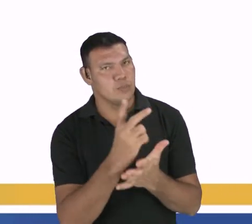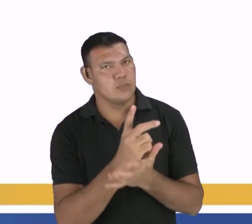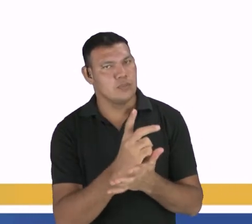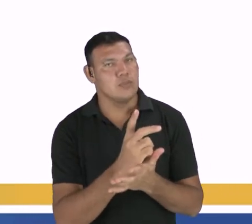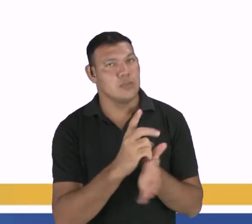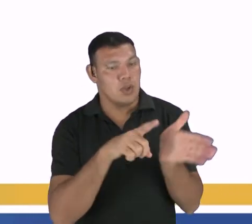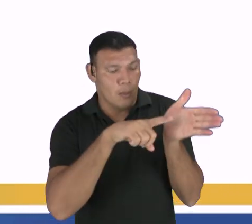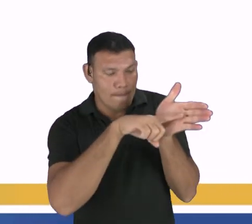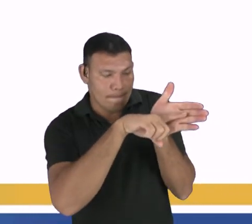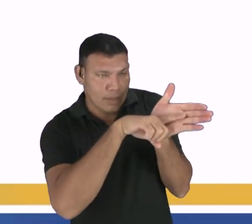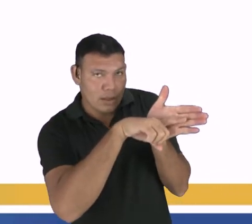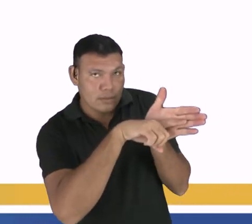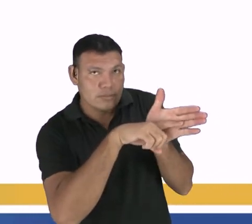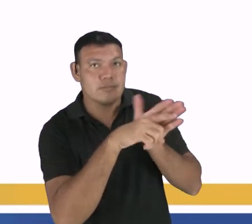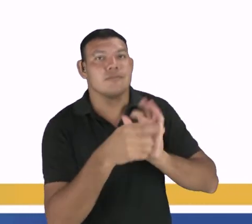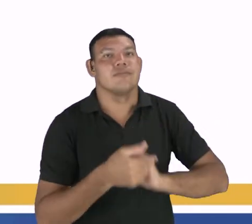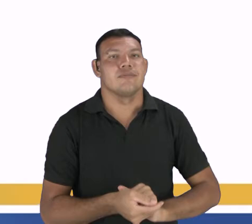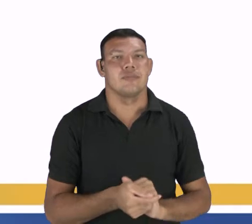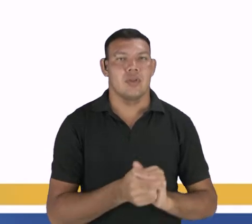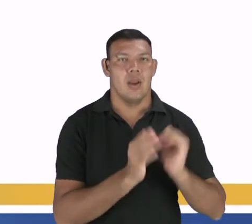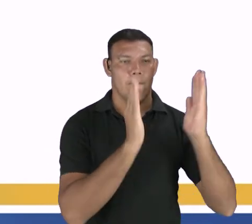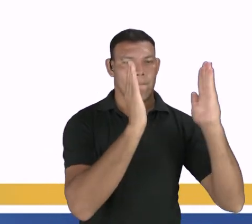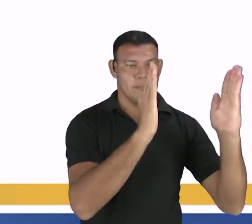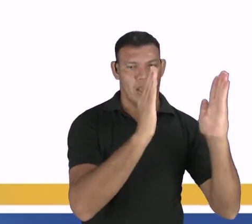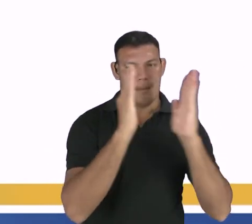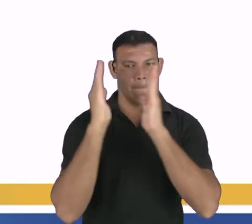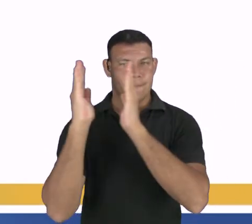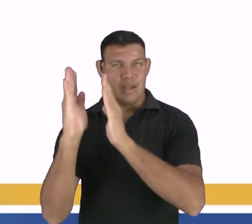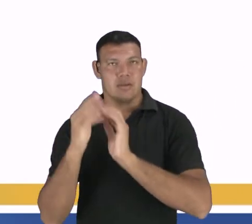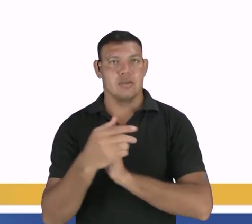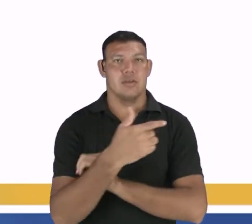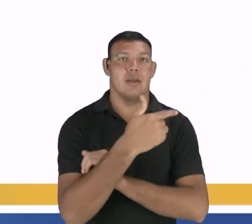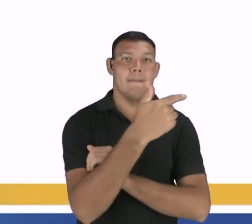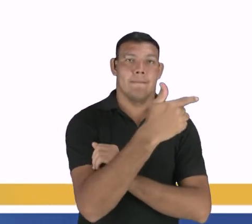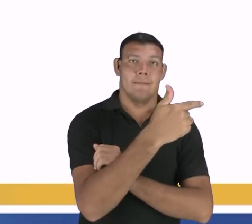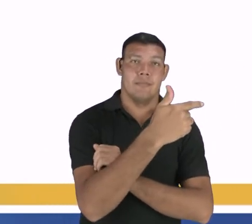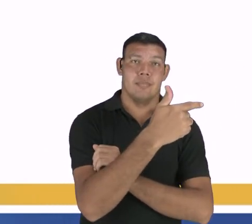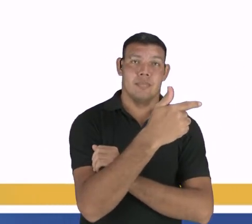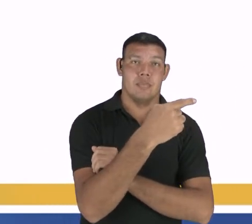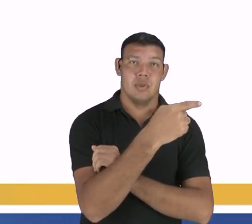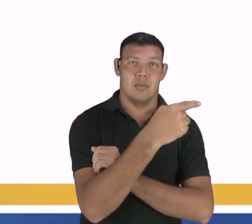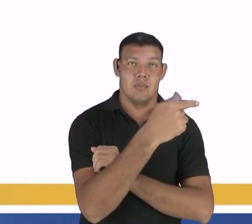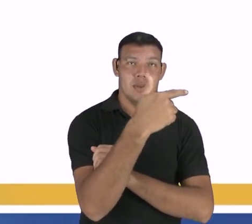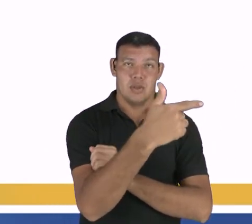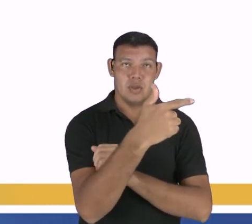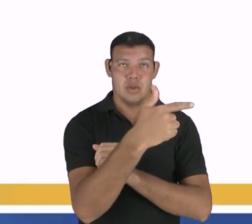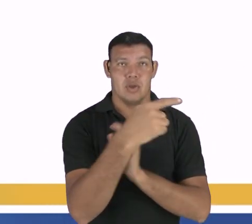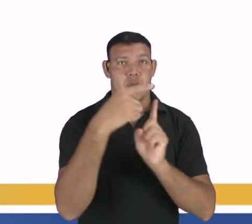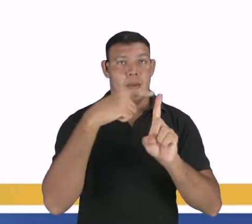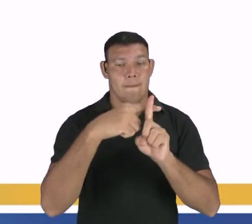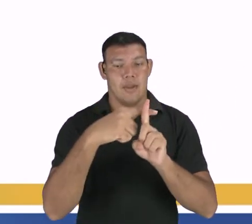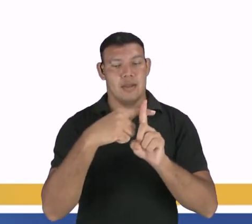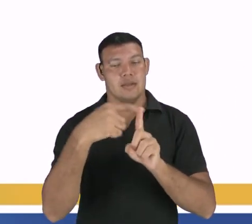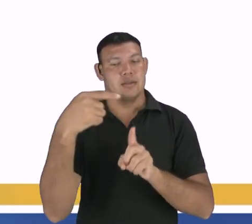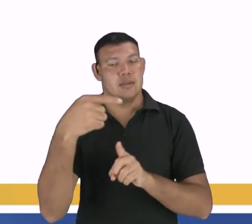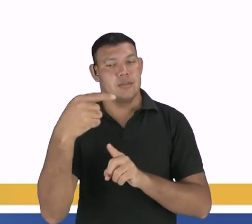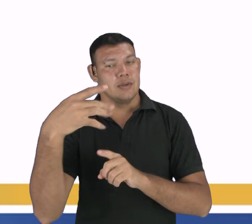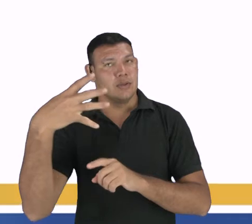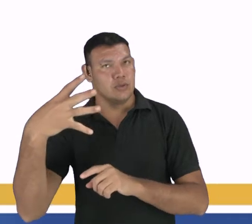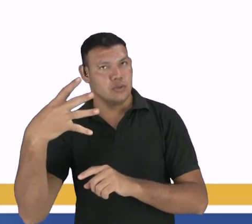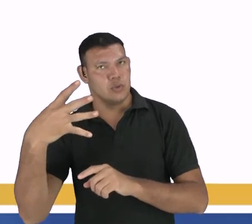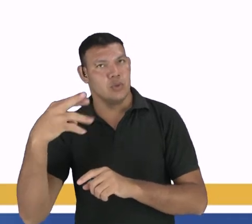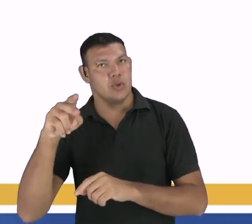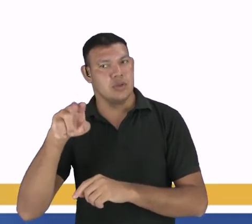nós vamos somar esses números em módulo, né, 2 mais 4, que dá 6, e vamos repetir esse sinal